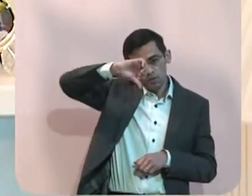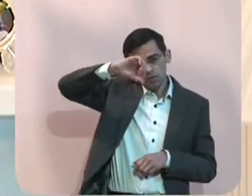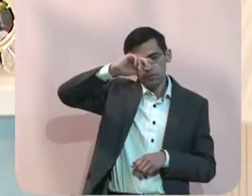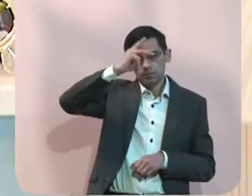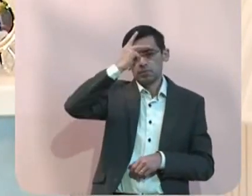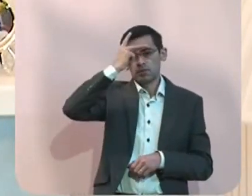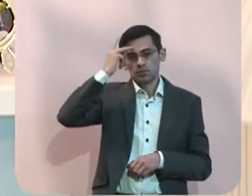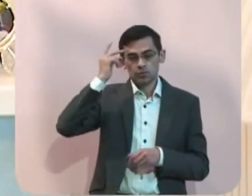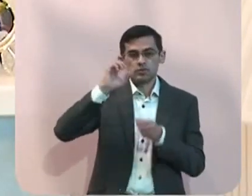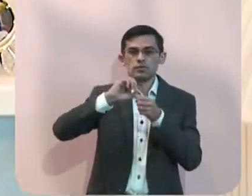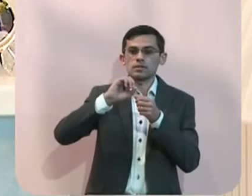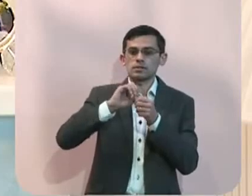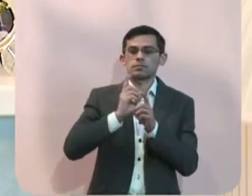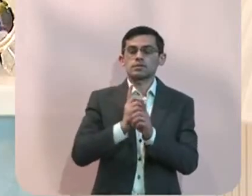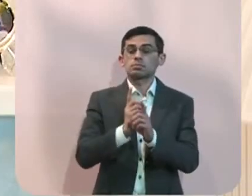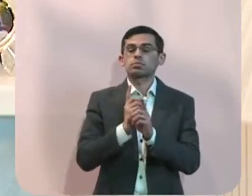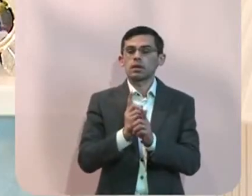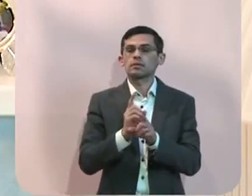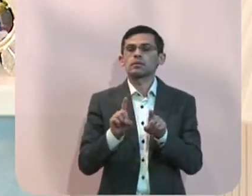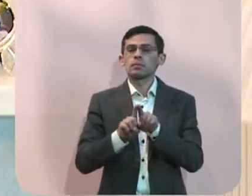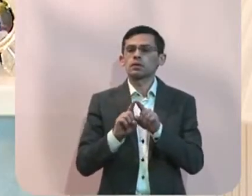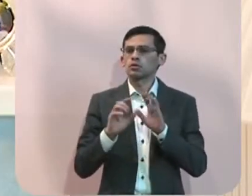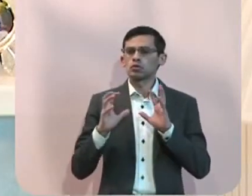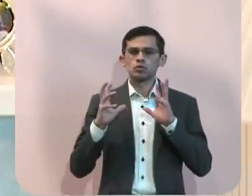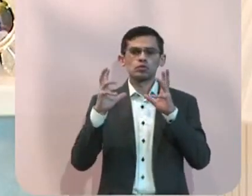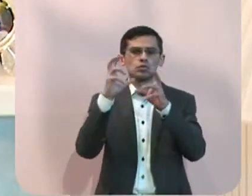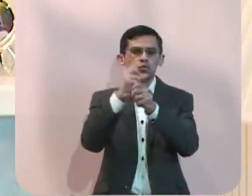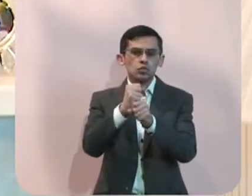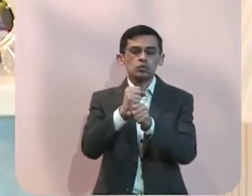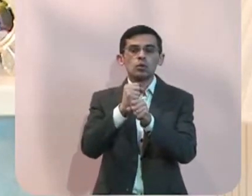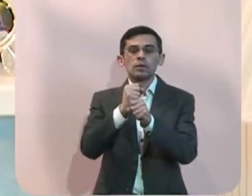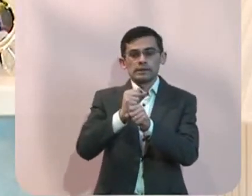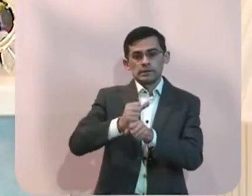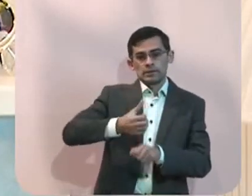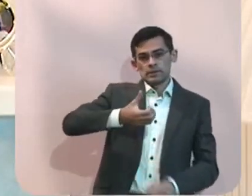269 pessoas fazendo isso. No total, são